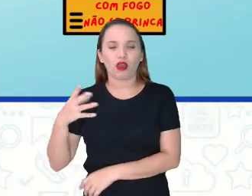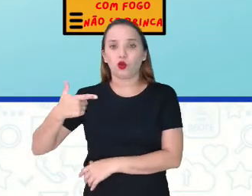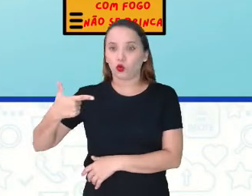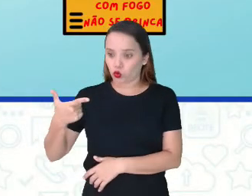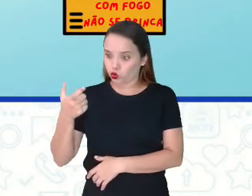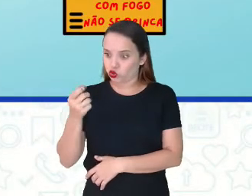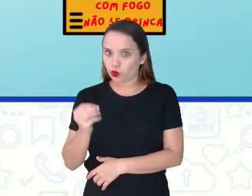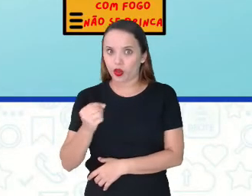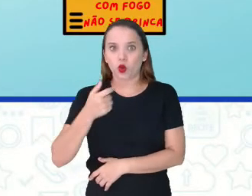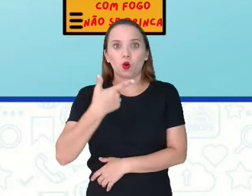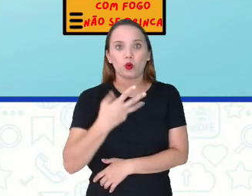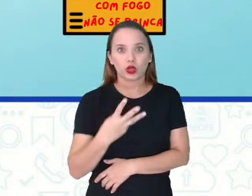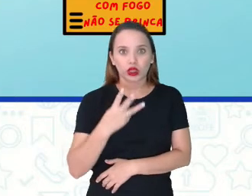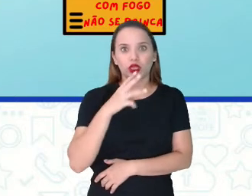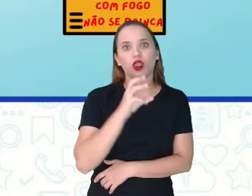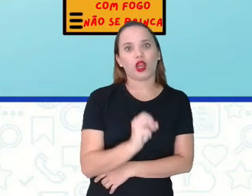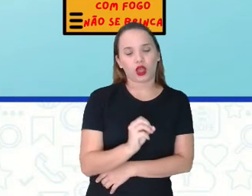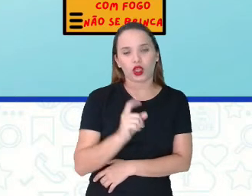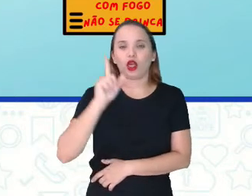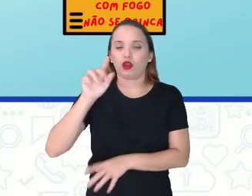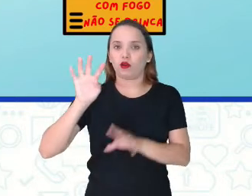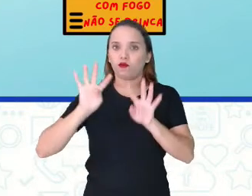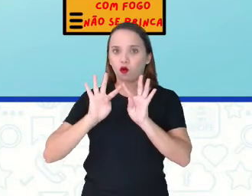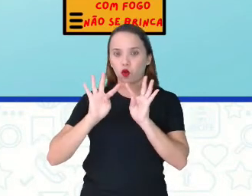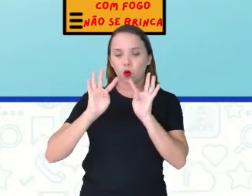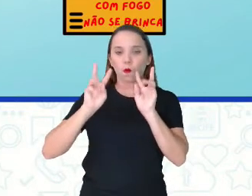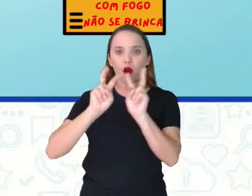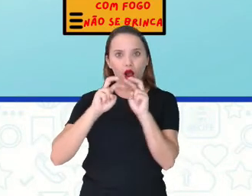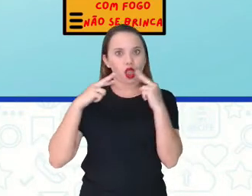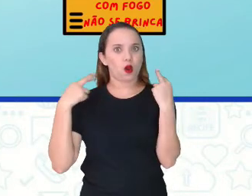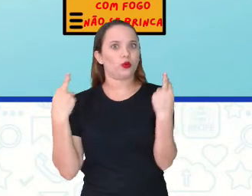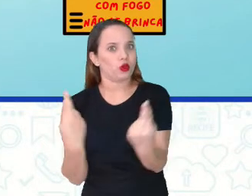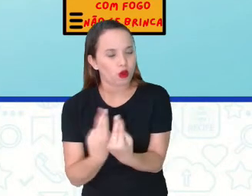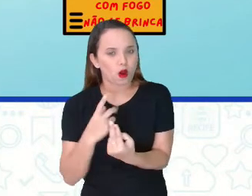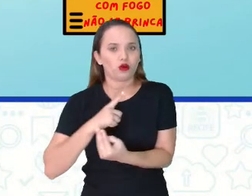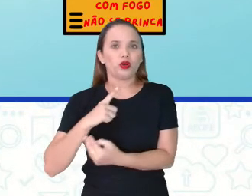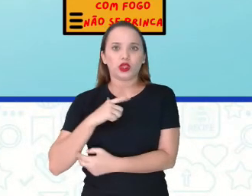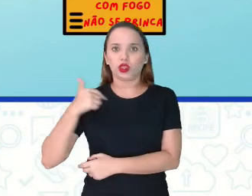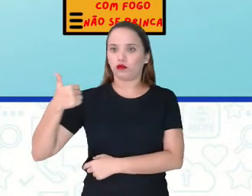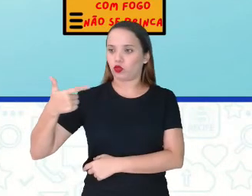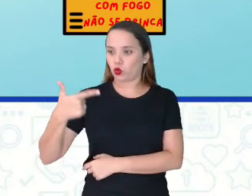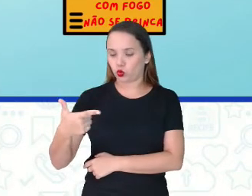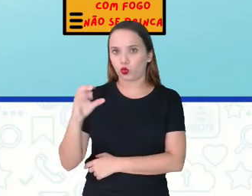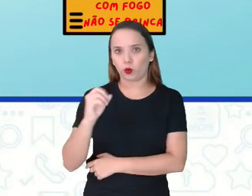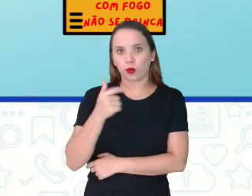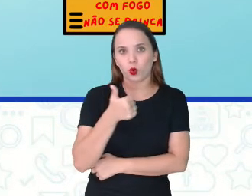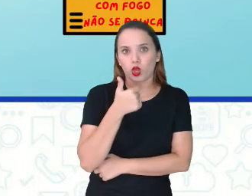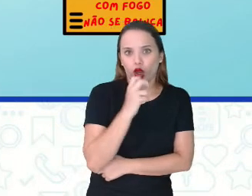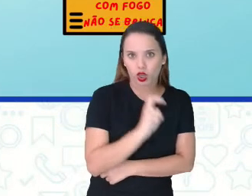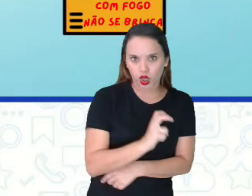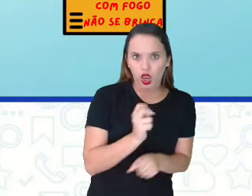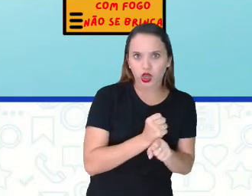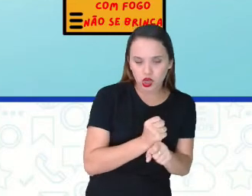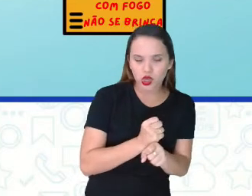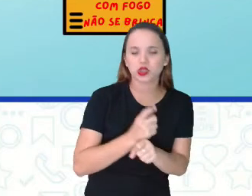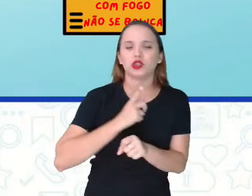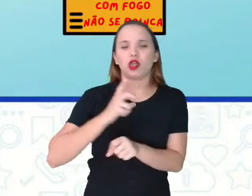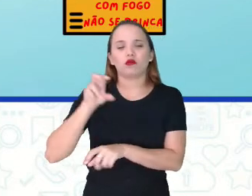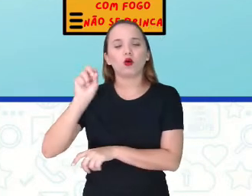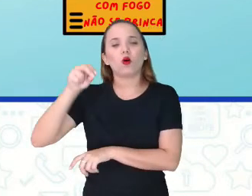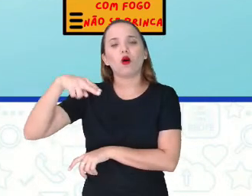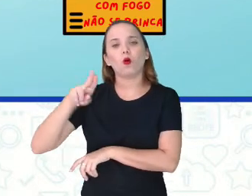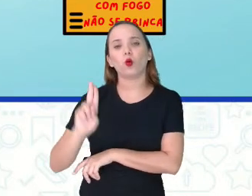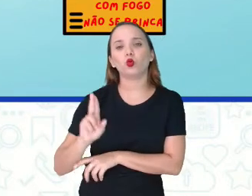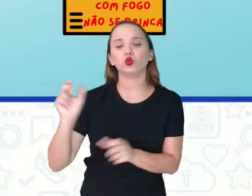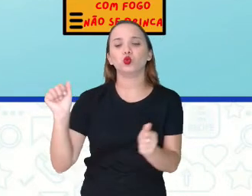conferência em 2015 com 193 países, e a ONU conduziu isso aí e construiu